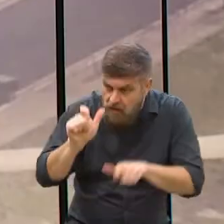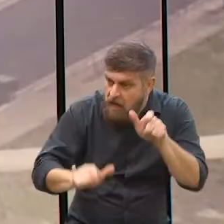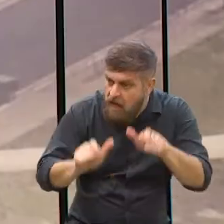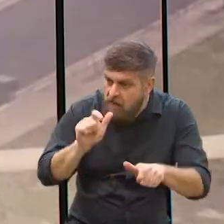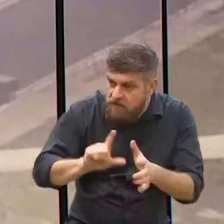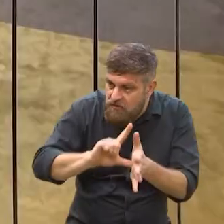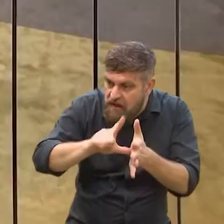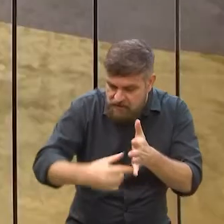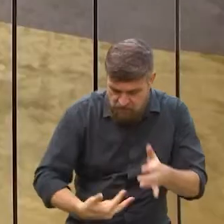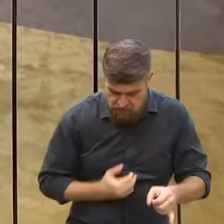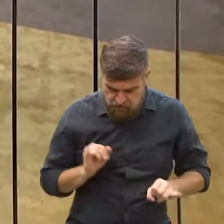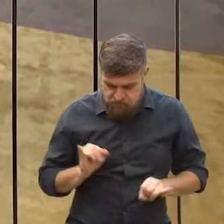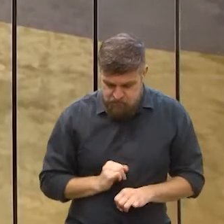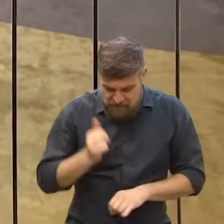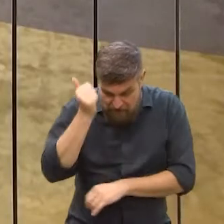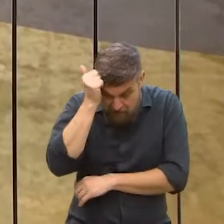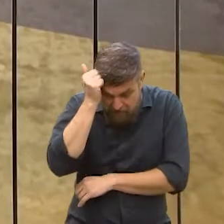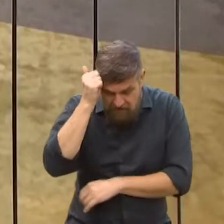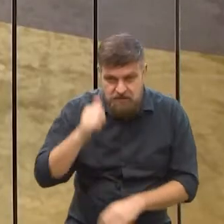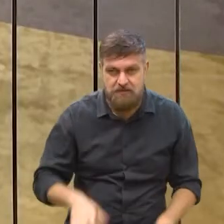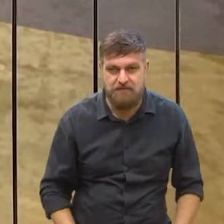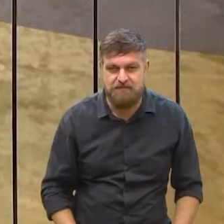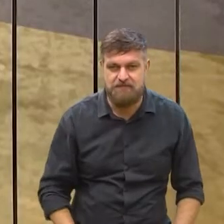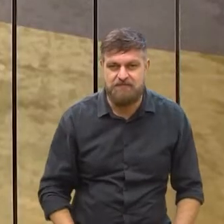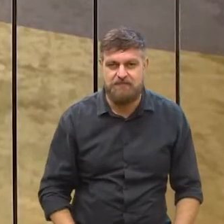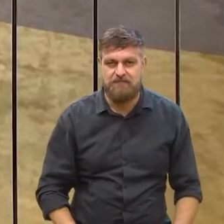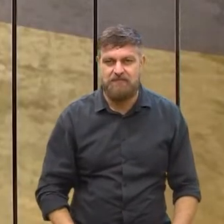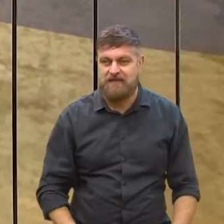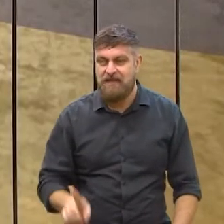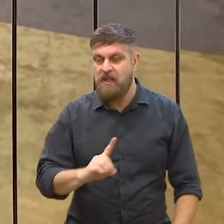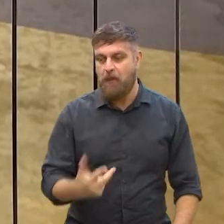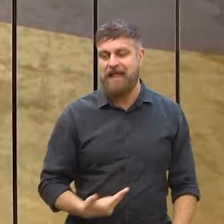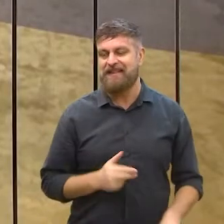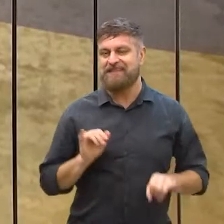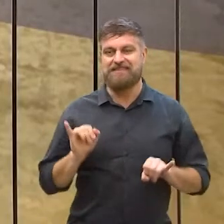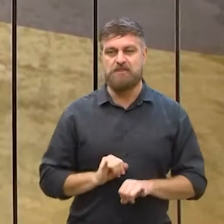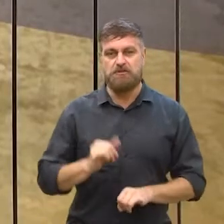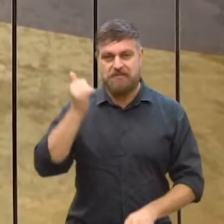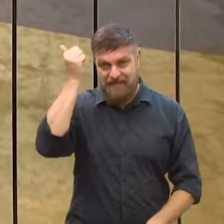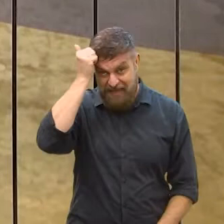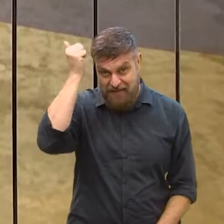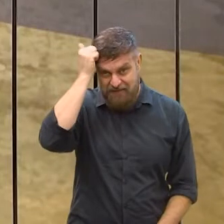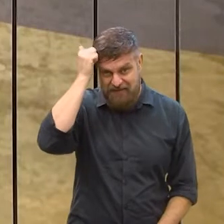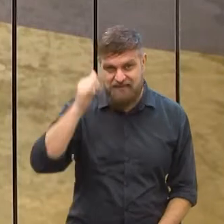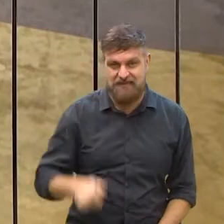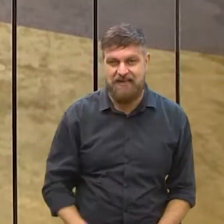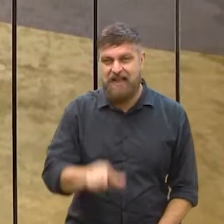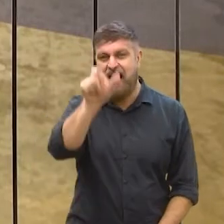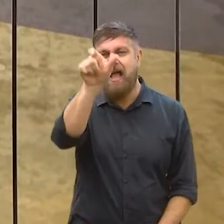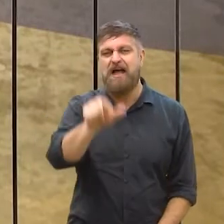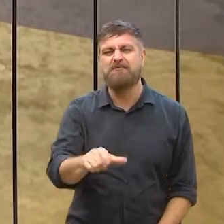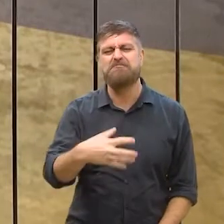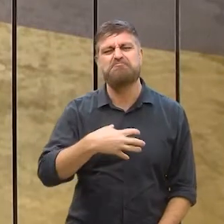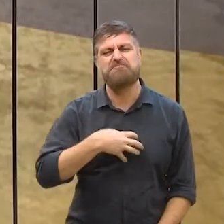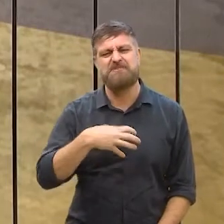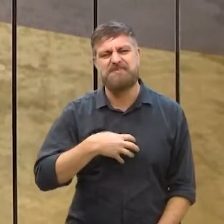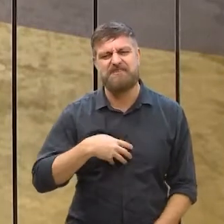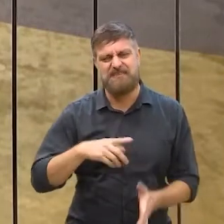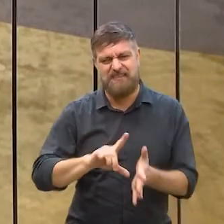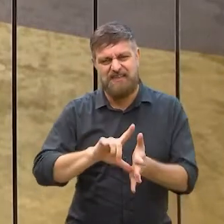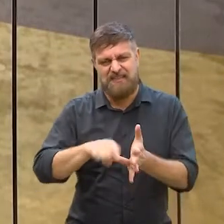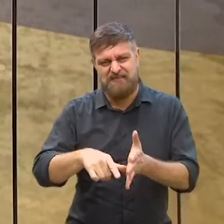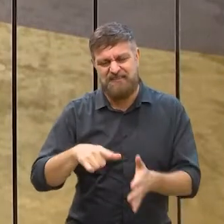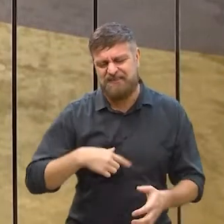no pós-cirúrgico? Se arrepende, mas a gente não se arrepende da cirurgia. O que se arrepende são... Pós-operatório